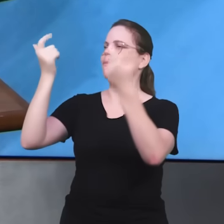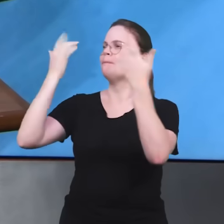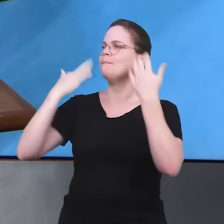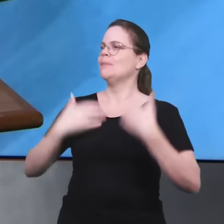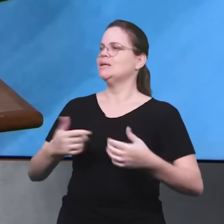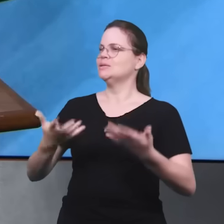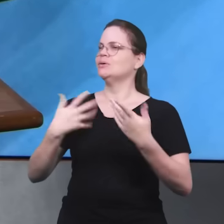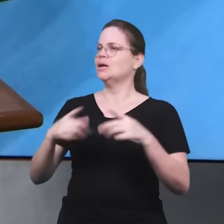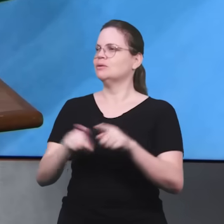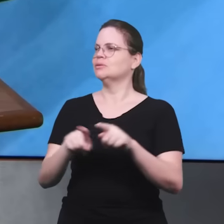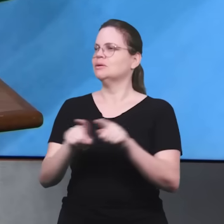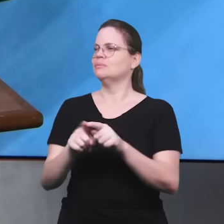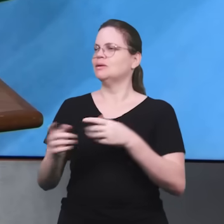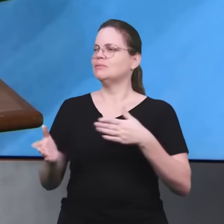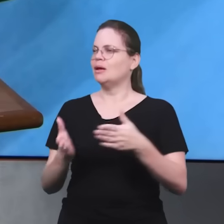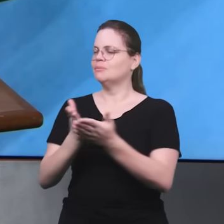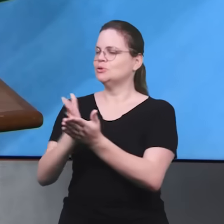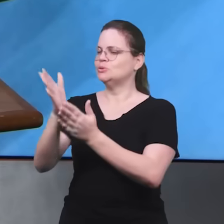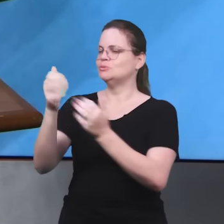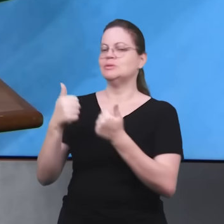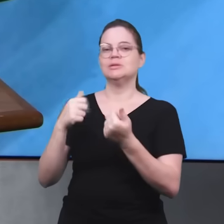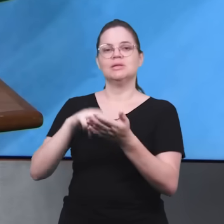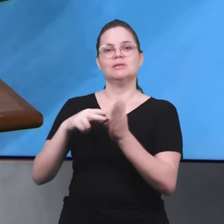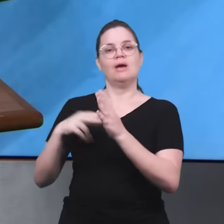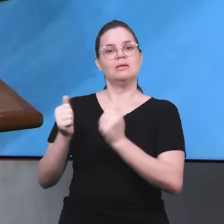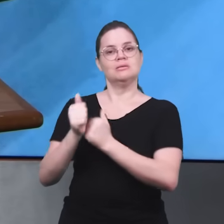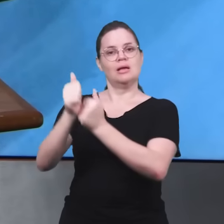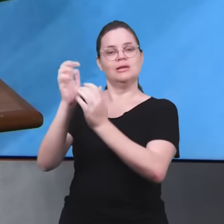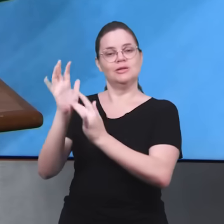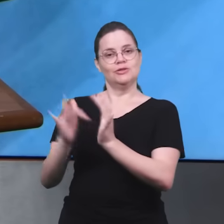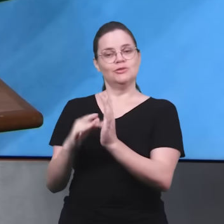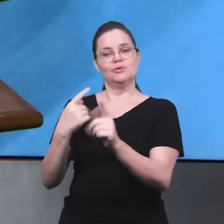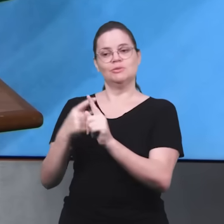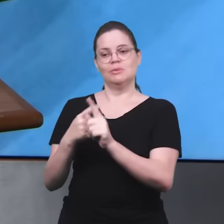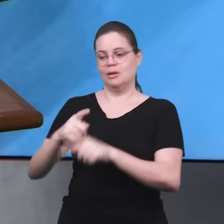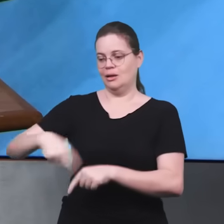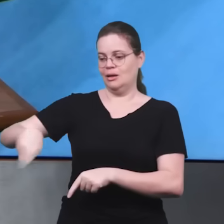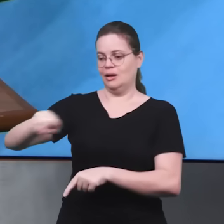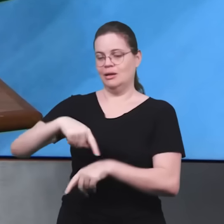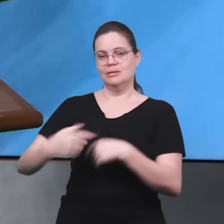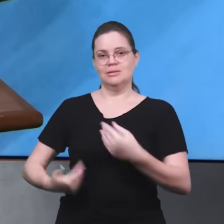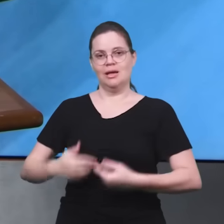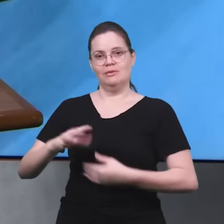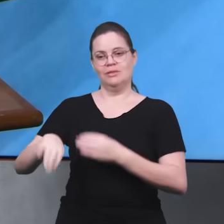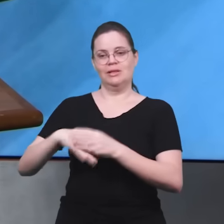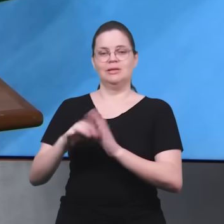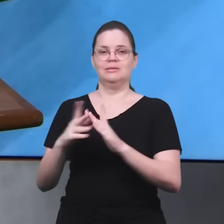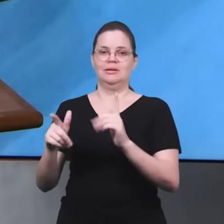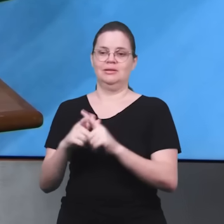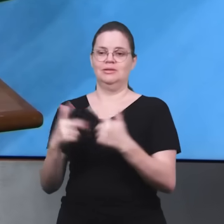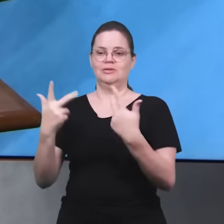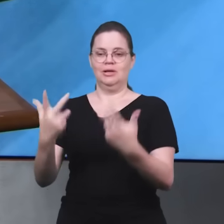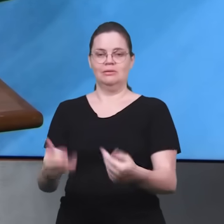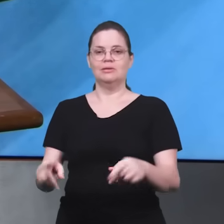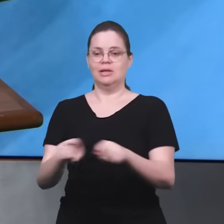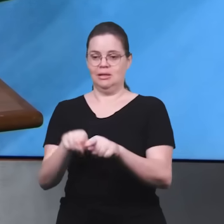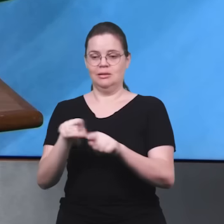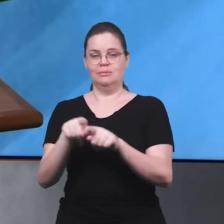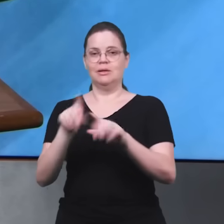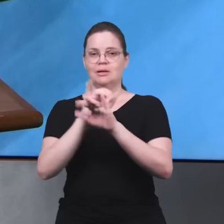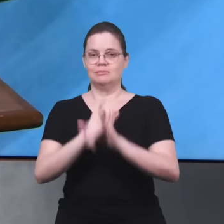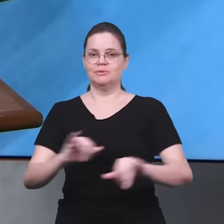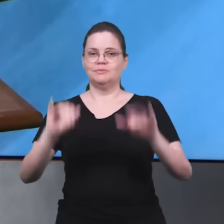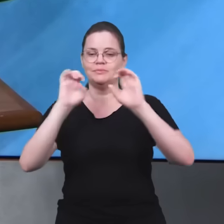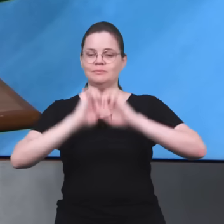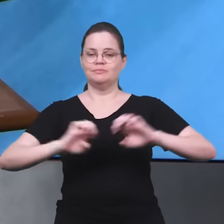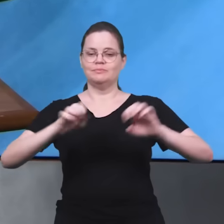seja, seguir o mesmo caminho daqueles que levaram a palavra de vida e ele agora vai levar essa mesma palavra aos outros